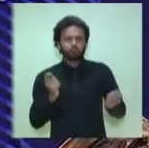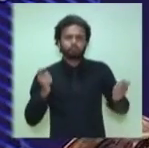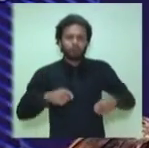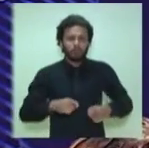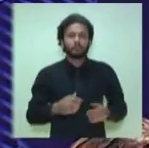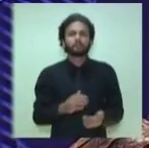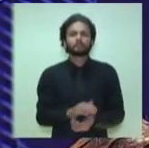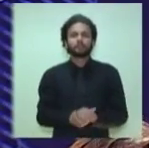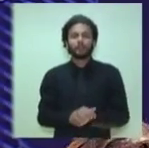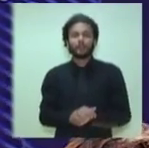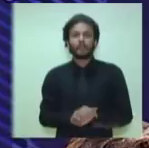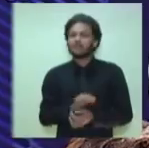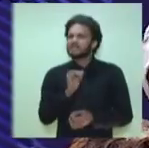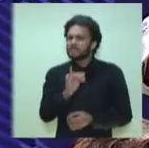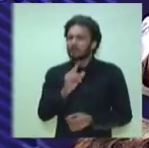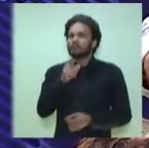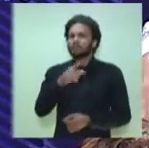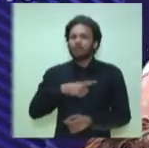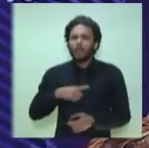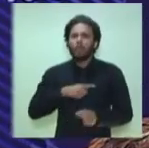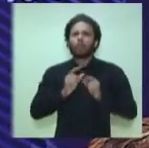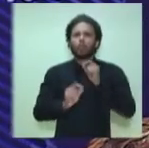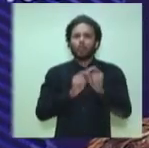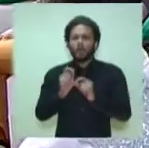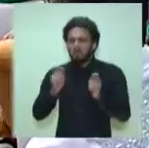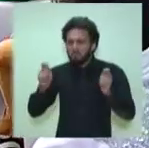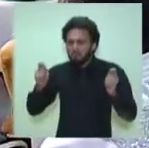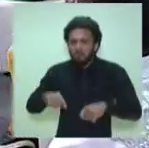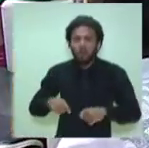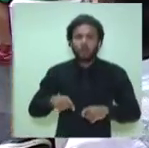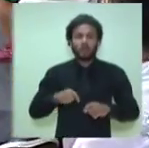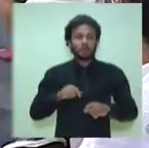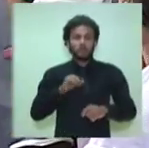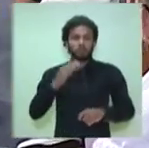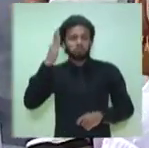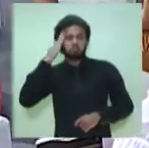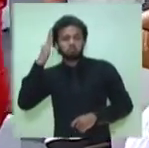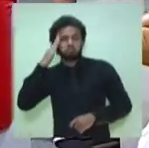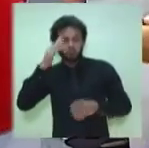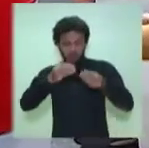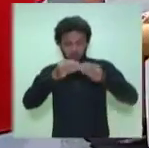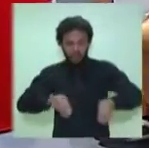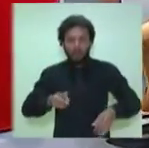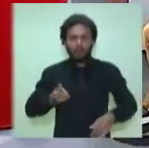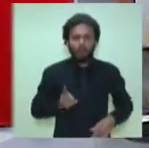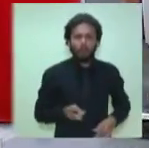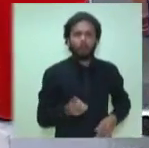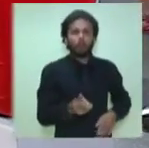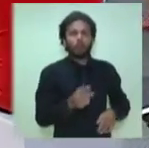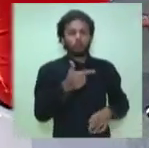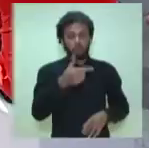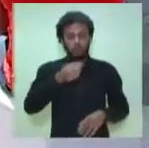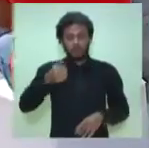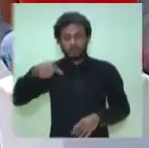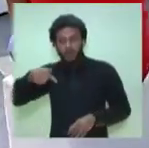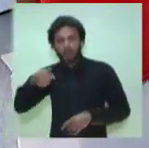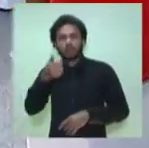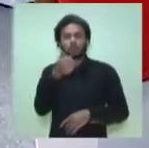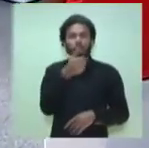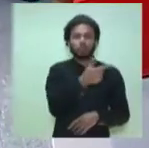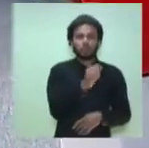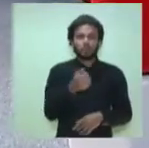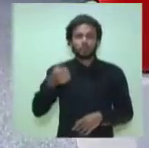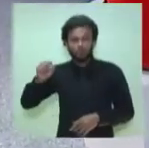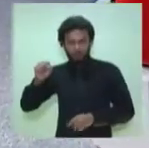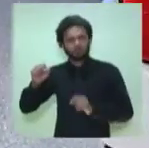sobrevive. Quando você tem um controle maior sobre a situação, mesmo sabendo que a crise permanece, 2017 e 2018 serão anos